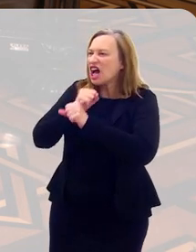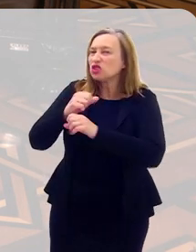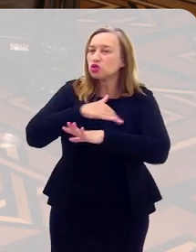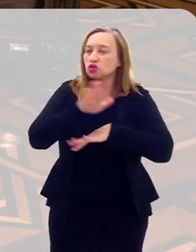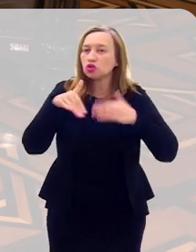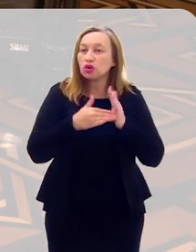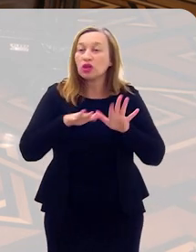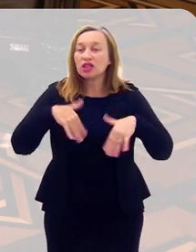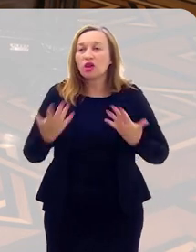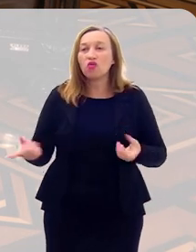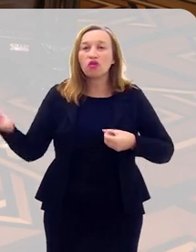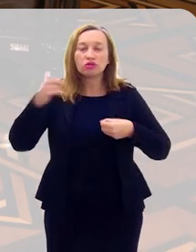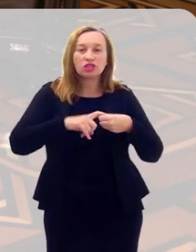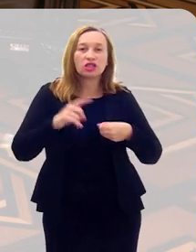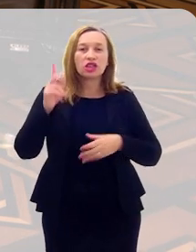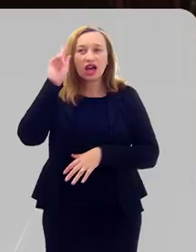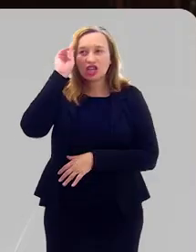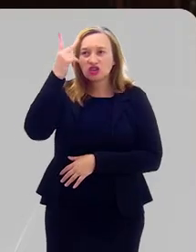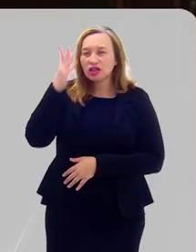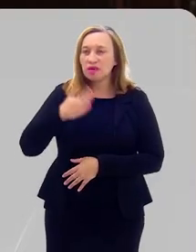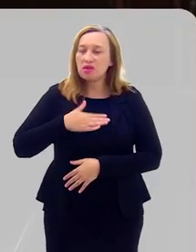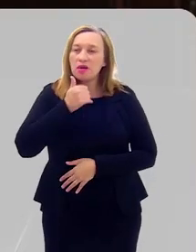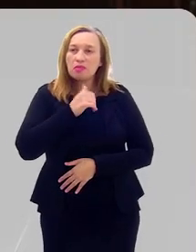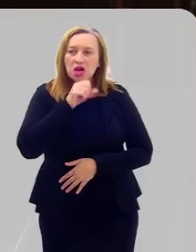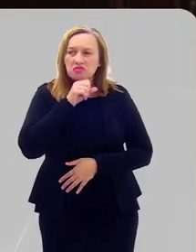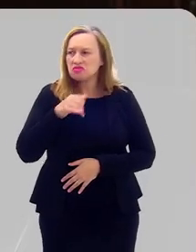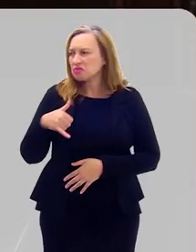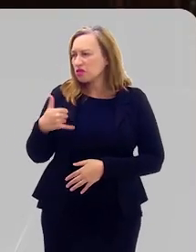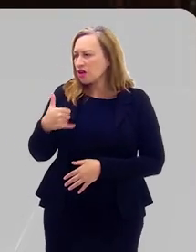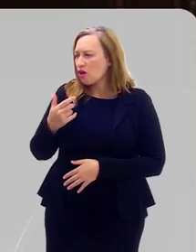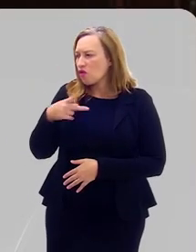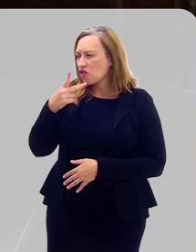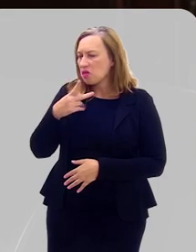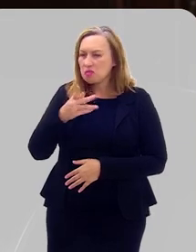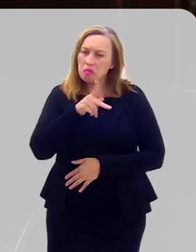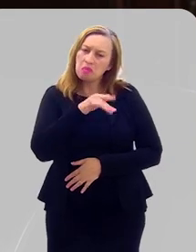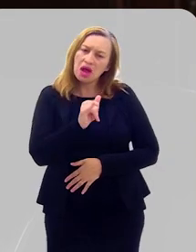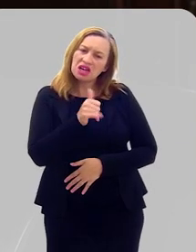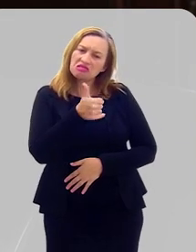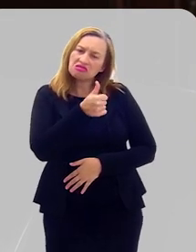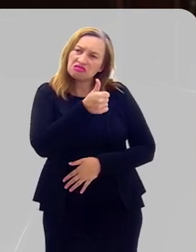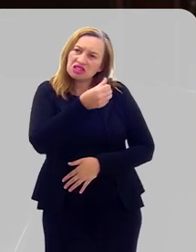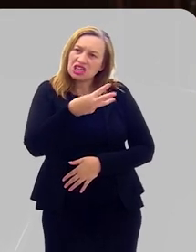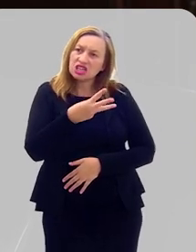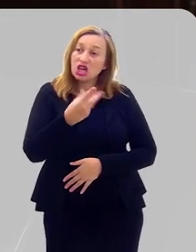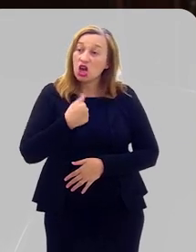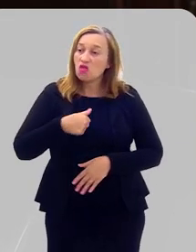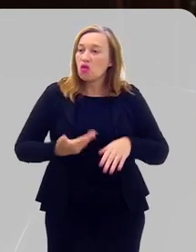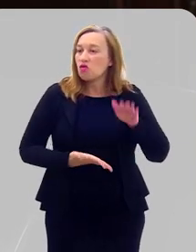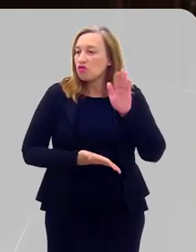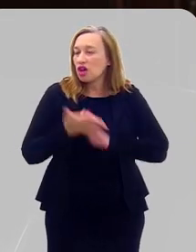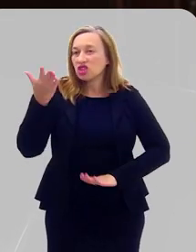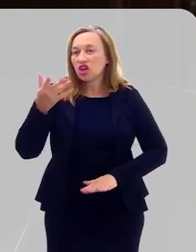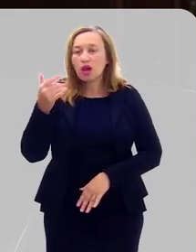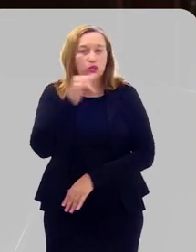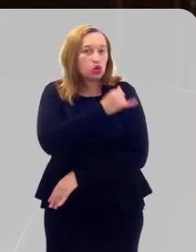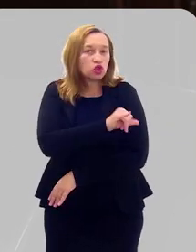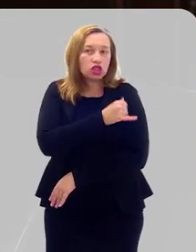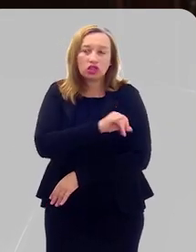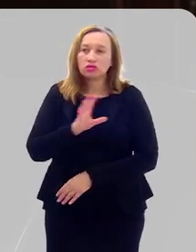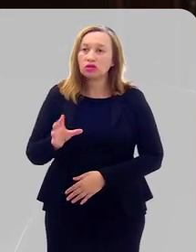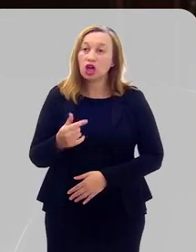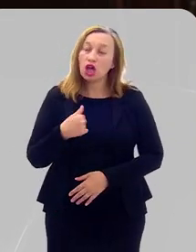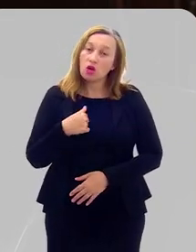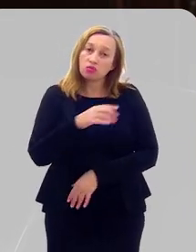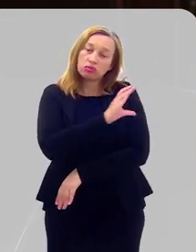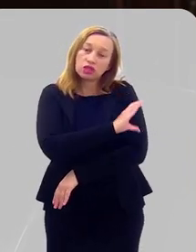anos todos. Então, voltando à história da minha mãe, eu chegou a uma certa idade, falei para o meu pai, aos 13 anos de idade, estou indo embora para o Rio de Janeiro.